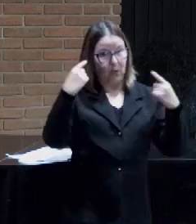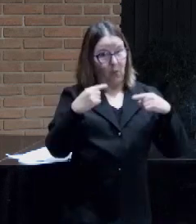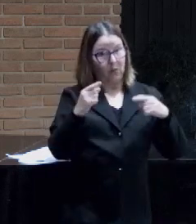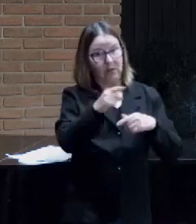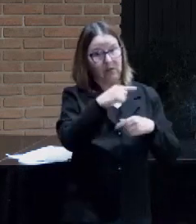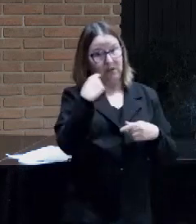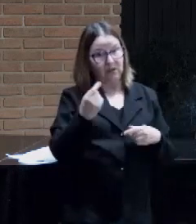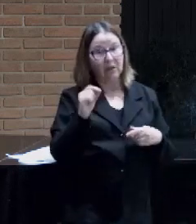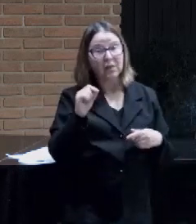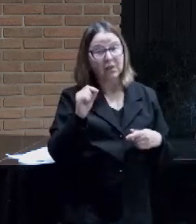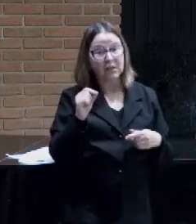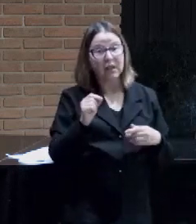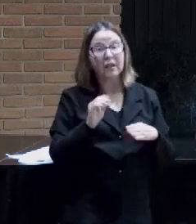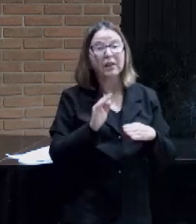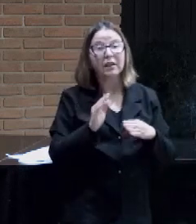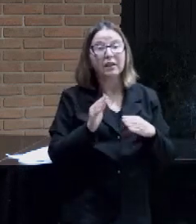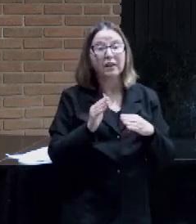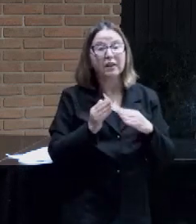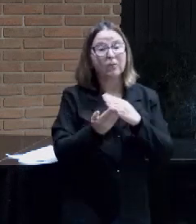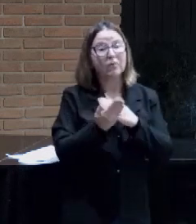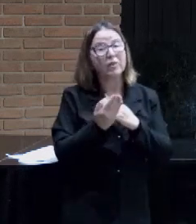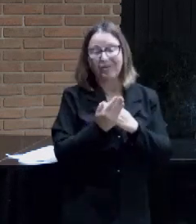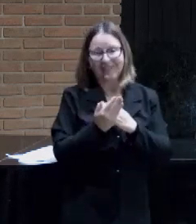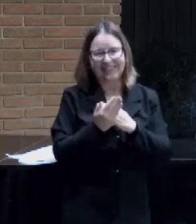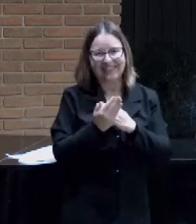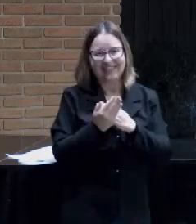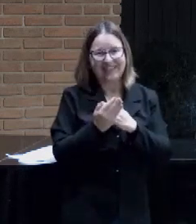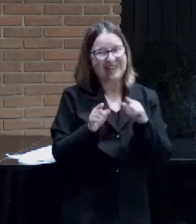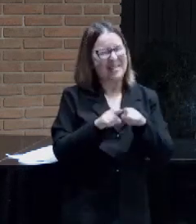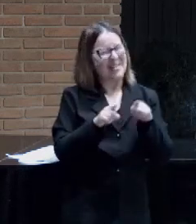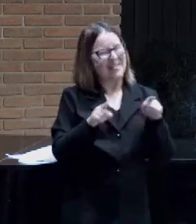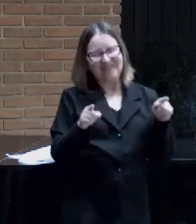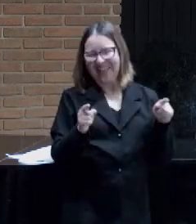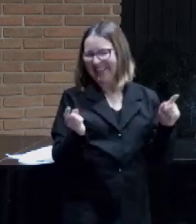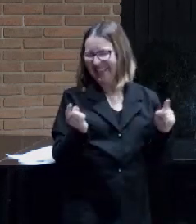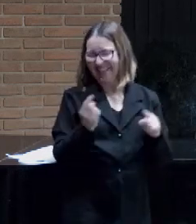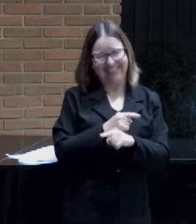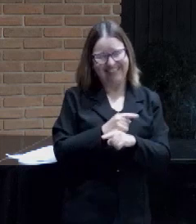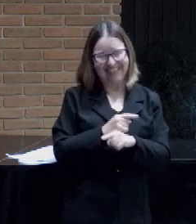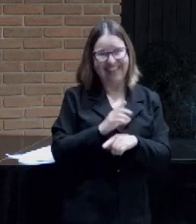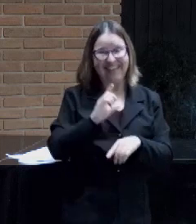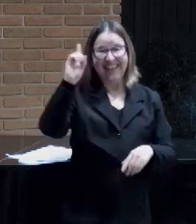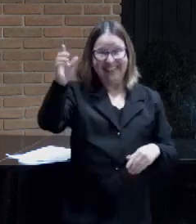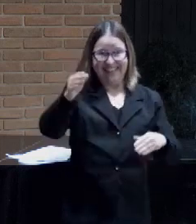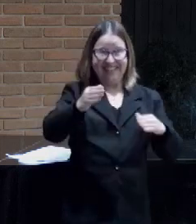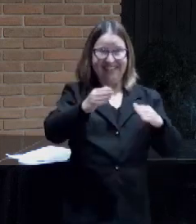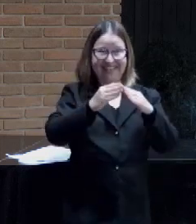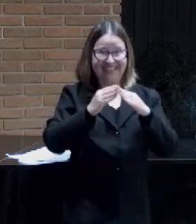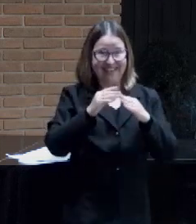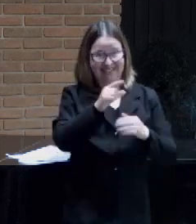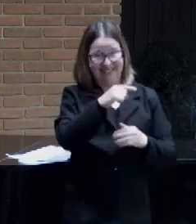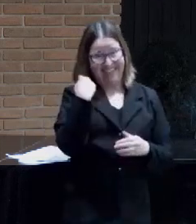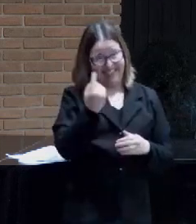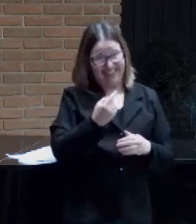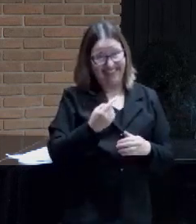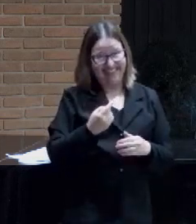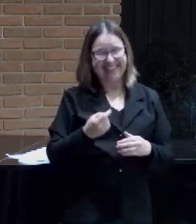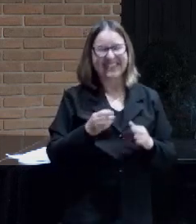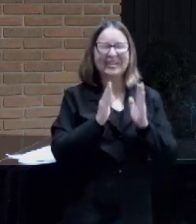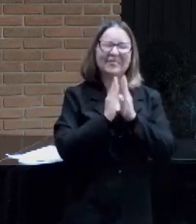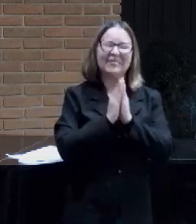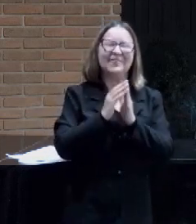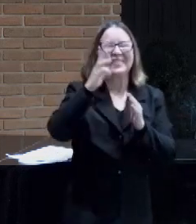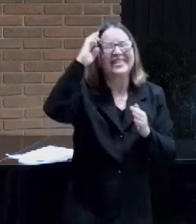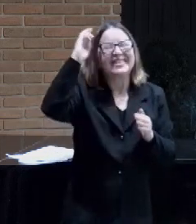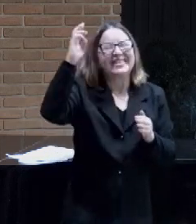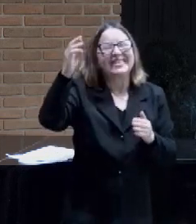verdade em nosso caso. Porque Deus é por nós. Então quem pode ser contra nós? Vamos orar? Senhor,